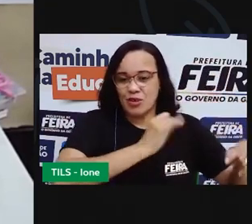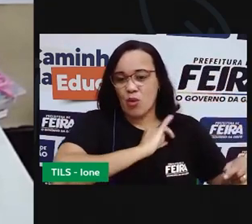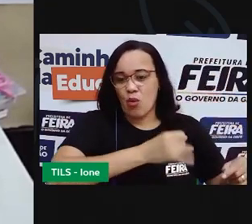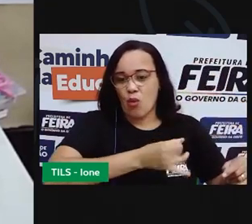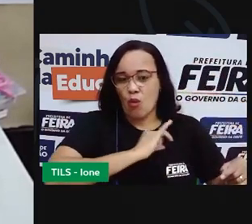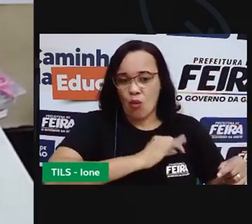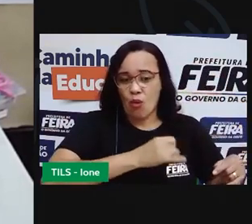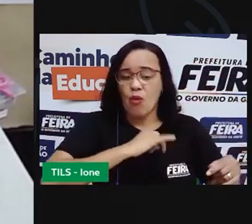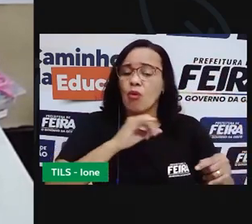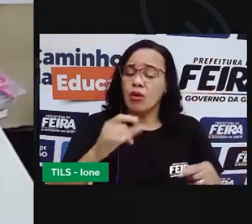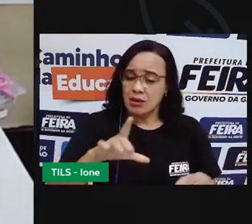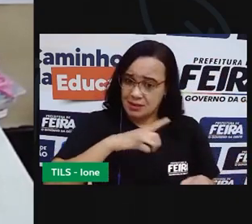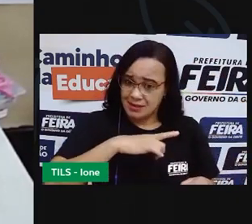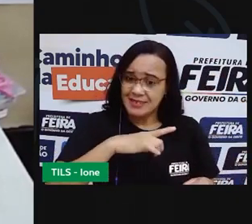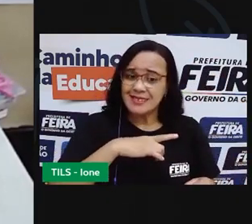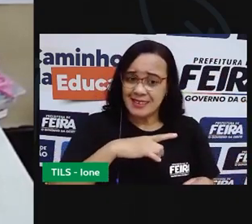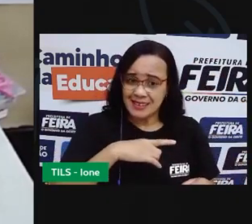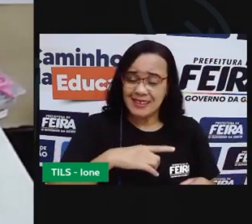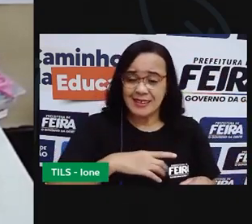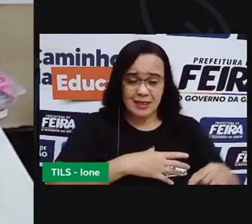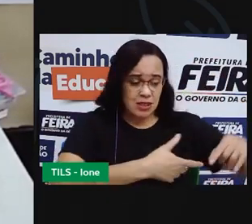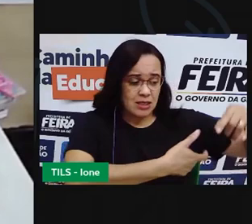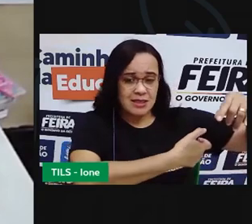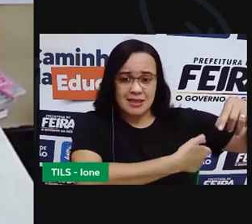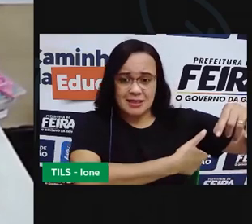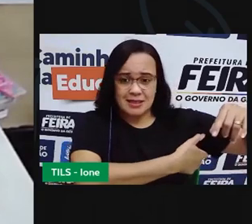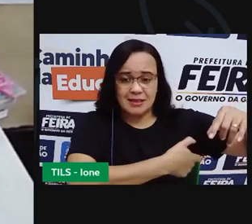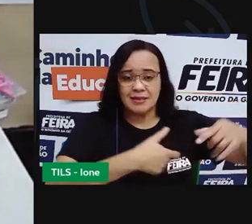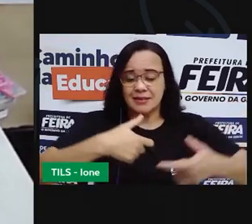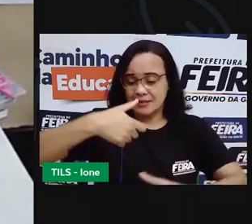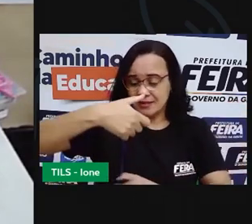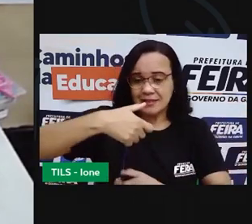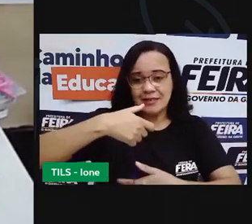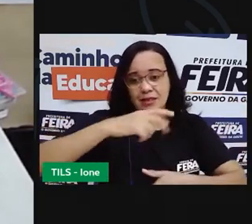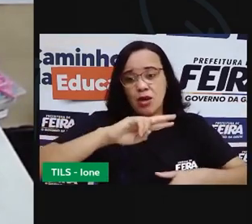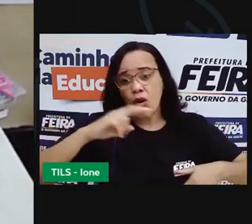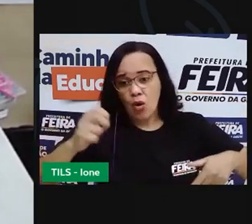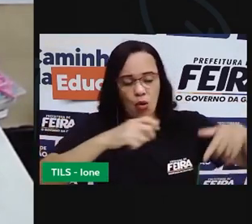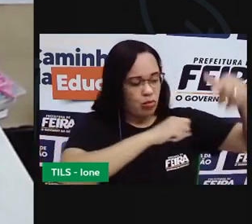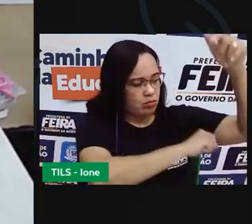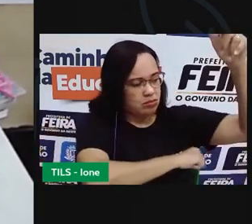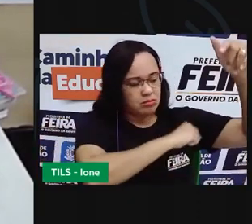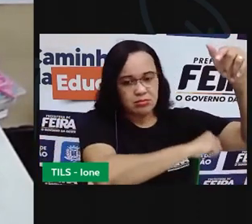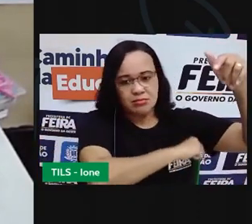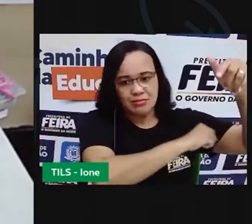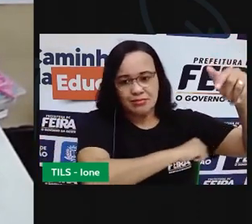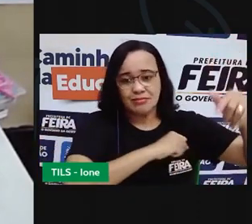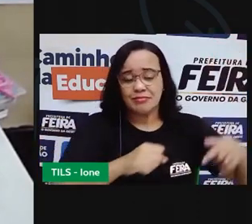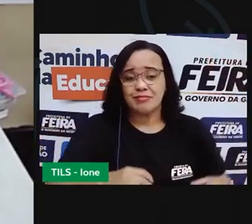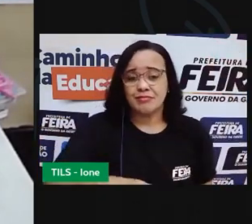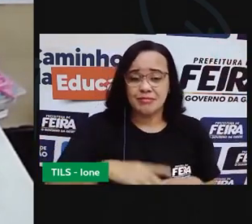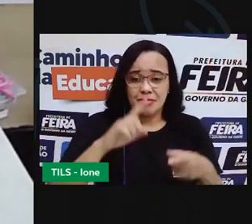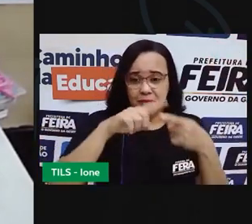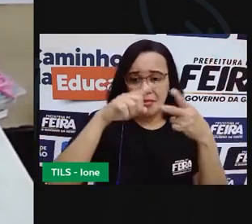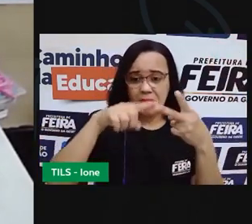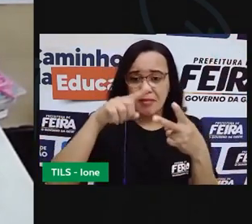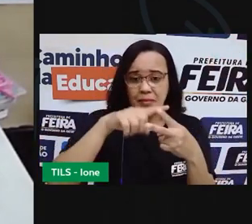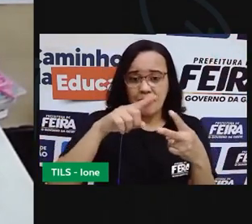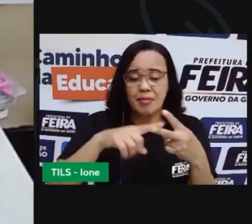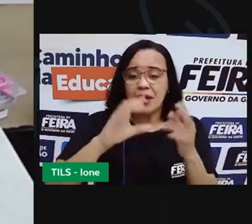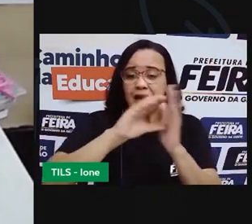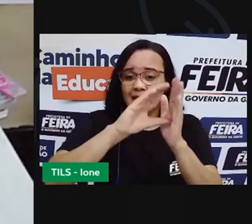eu tenho todos são desodorantes, todos dois têm a mesma função, mas cada um tem